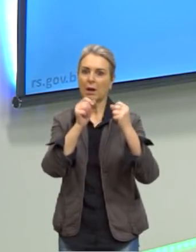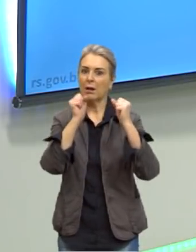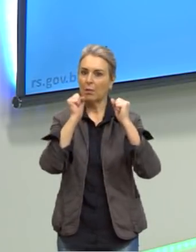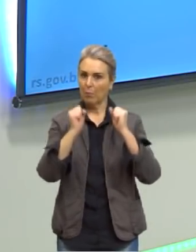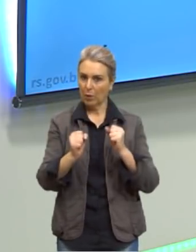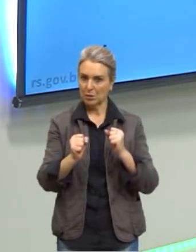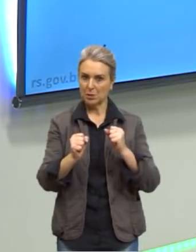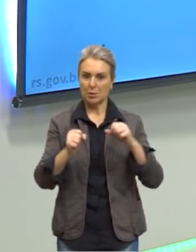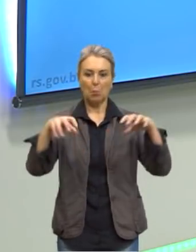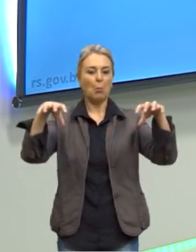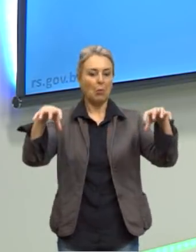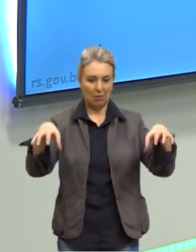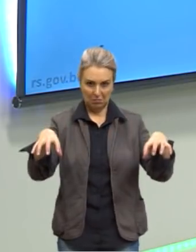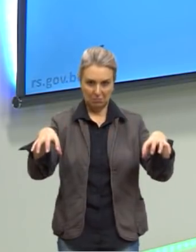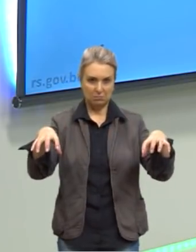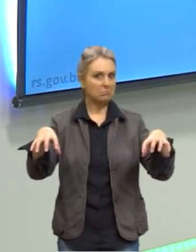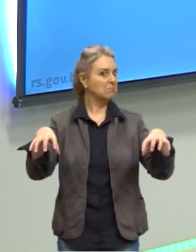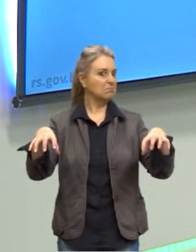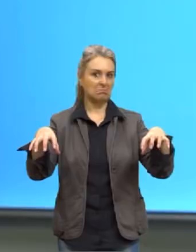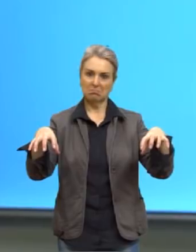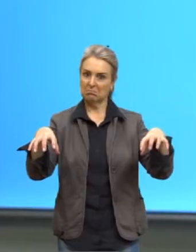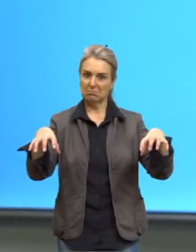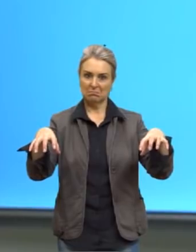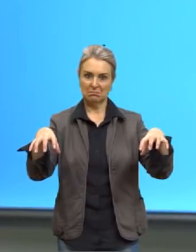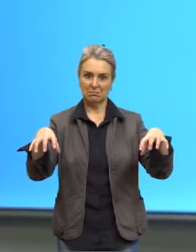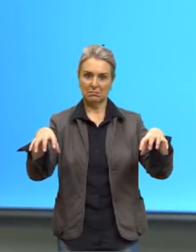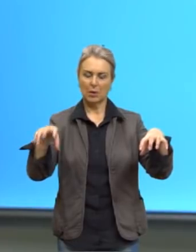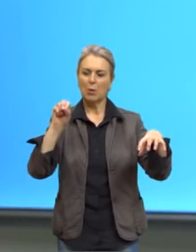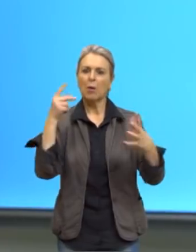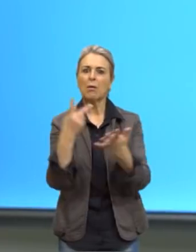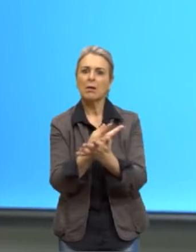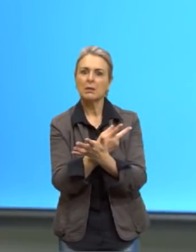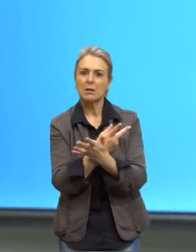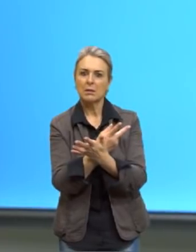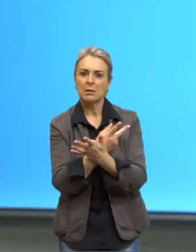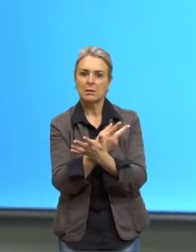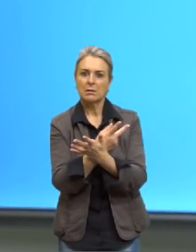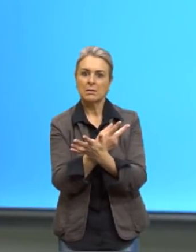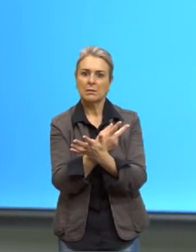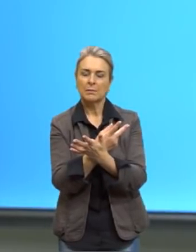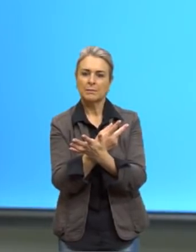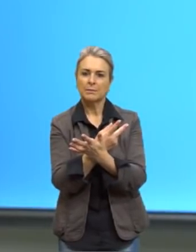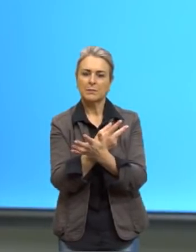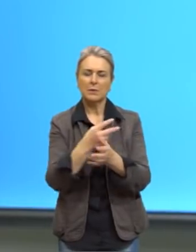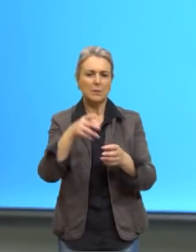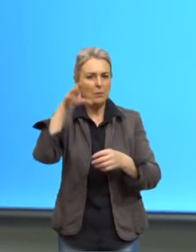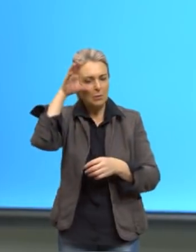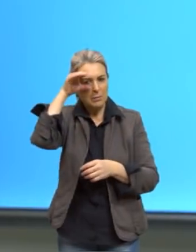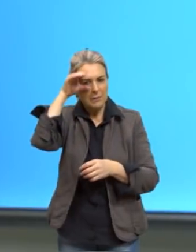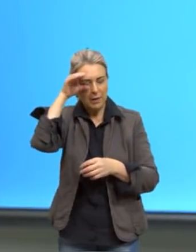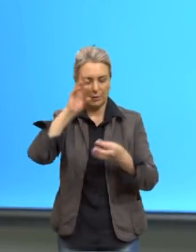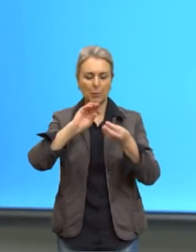ser umas colares e outras apolares então o que que vai acontecer olha vamos olhar aqui nesse caso aqui a molécula